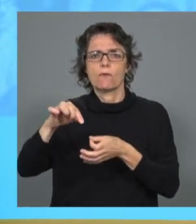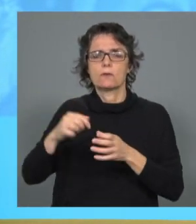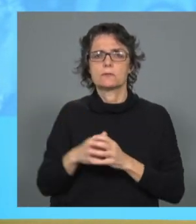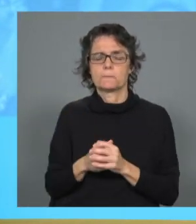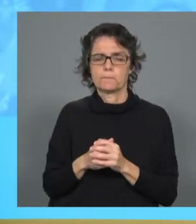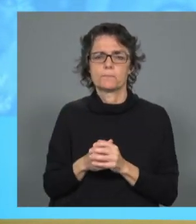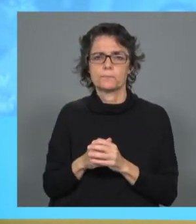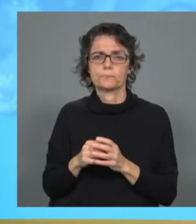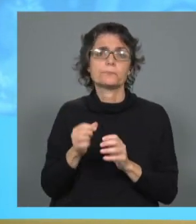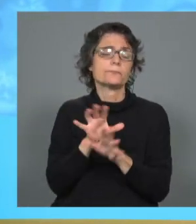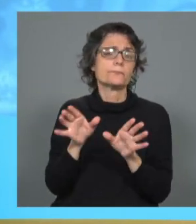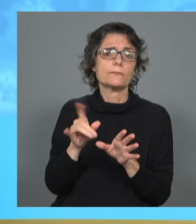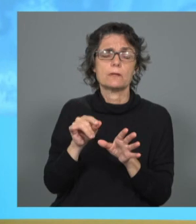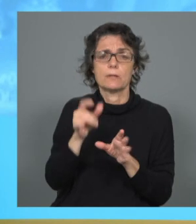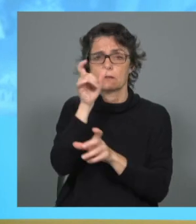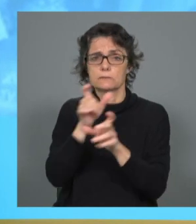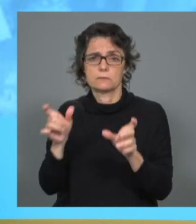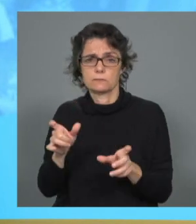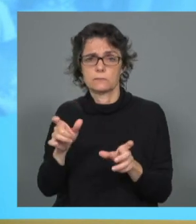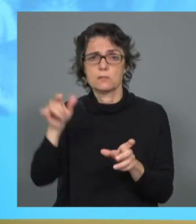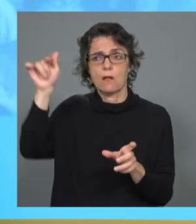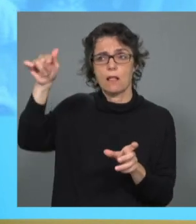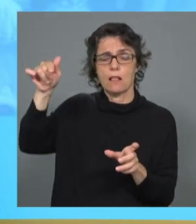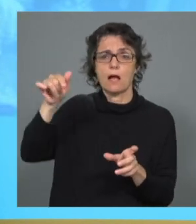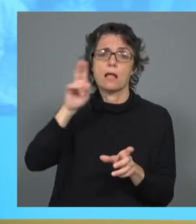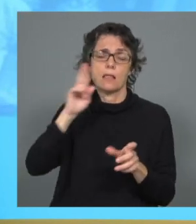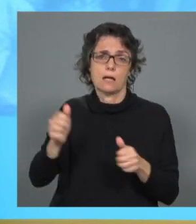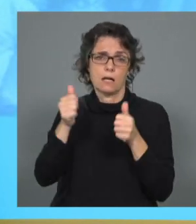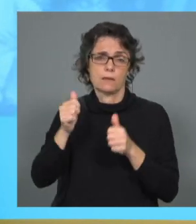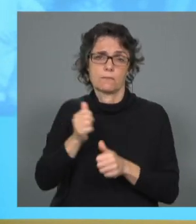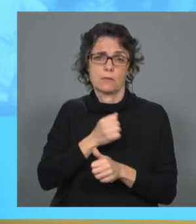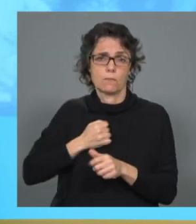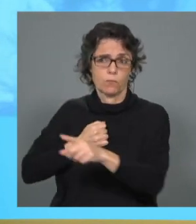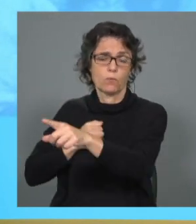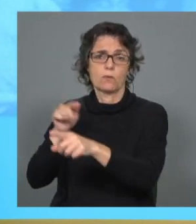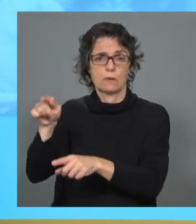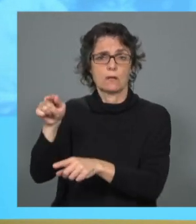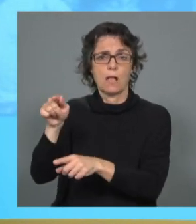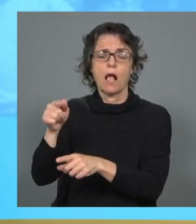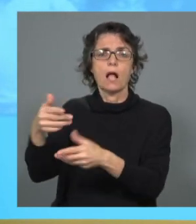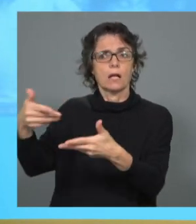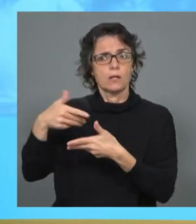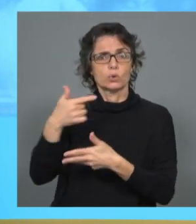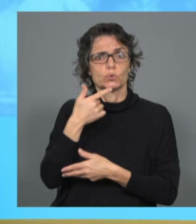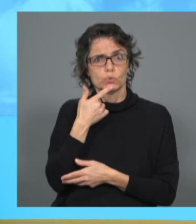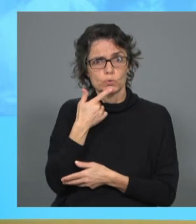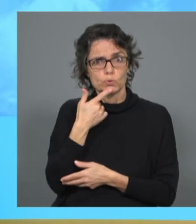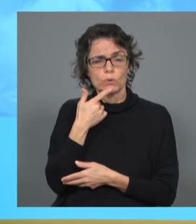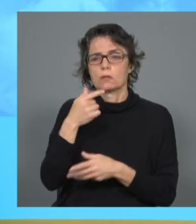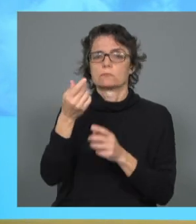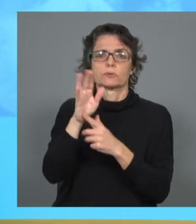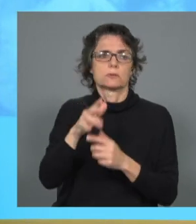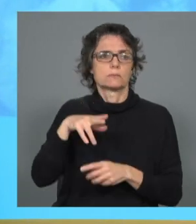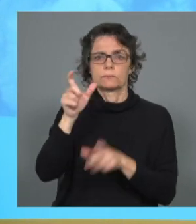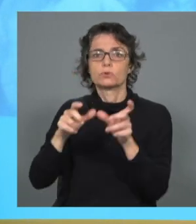outros. E, claro, também tínhamos pessoas lá em Varsóvia que foram de uma grande ajuda para nós, portugueses que vivem lá,